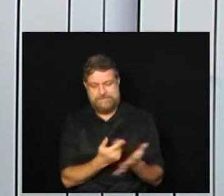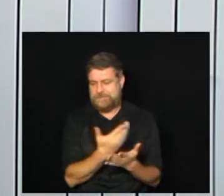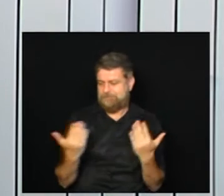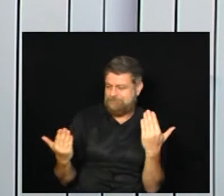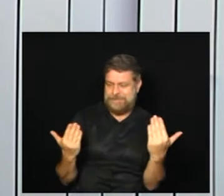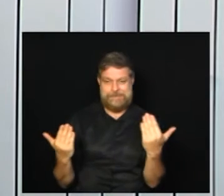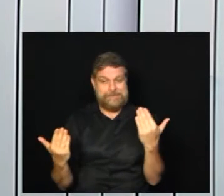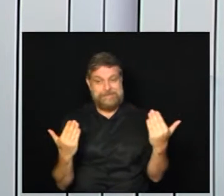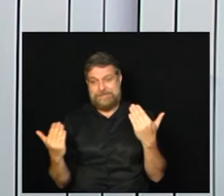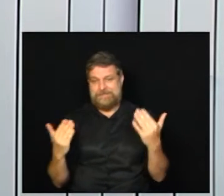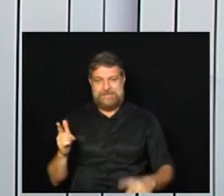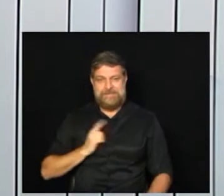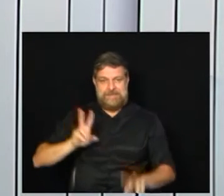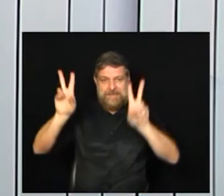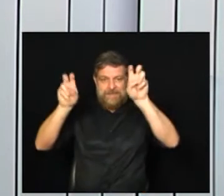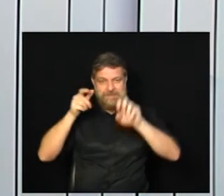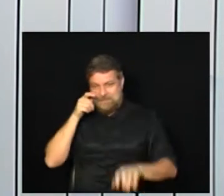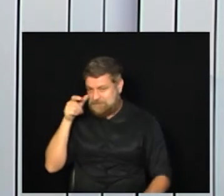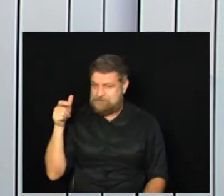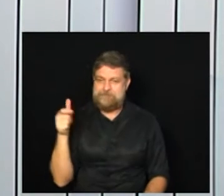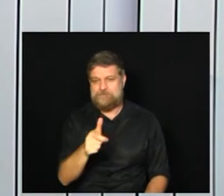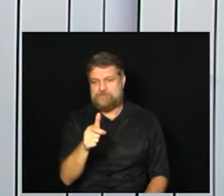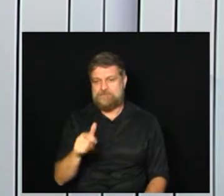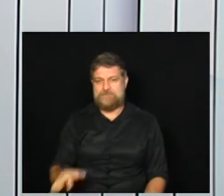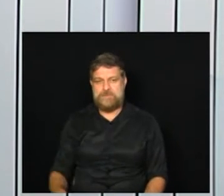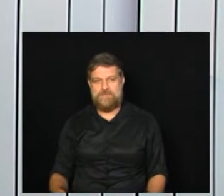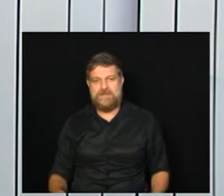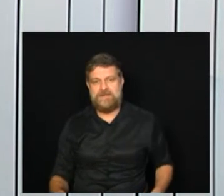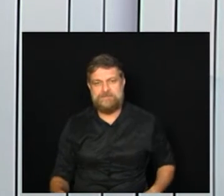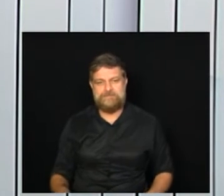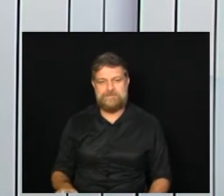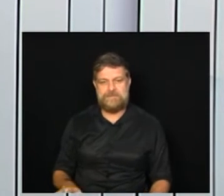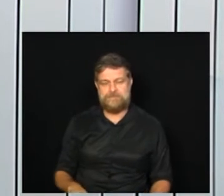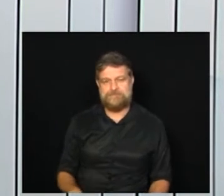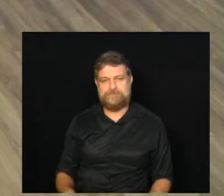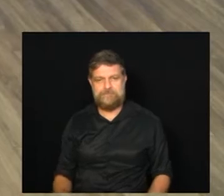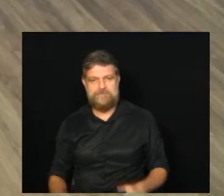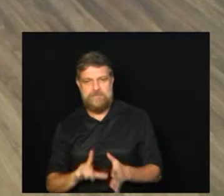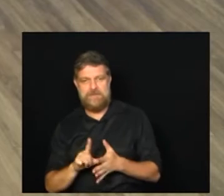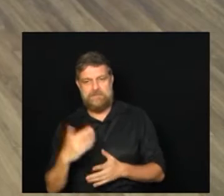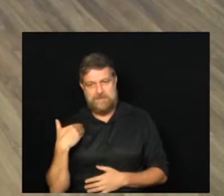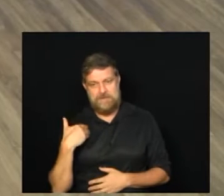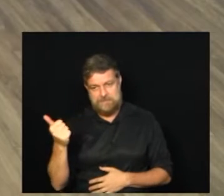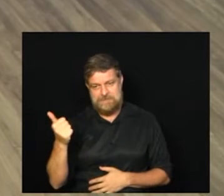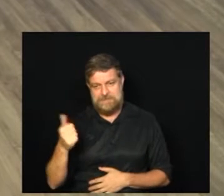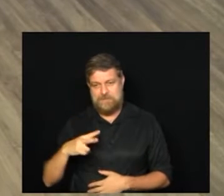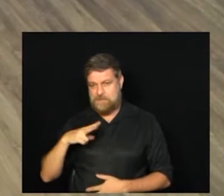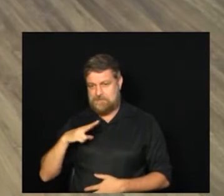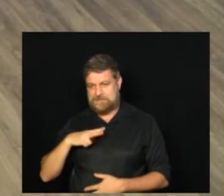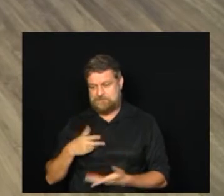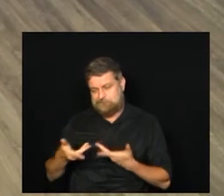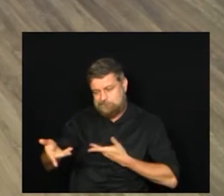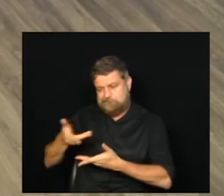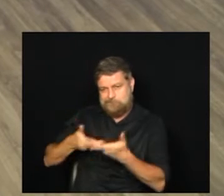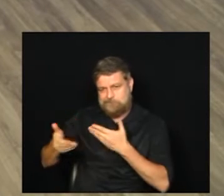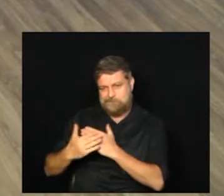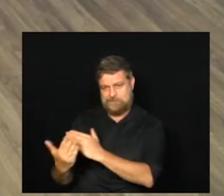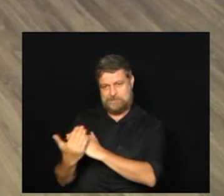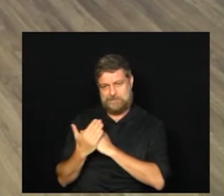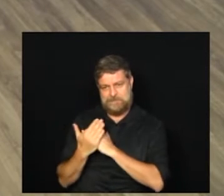gente fez para alguns clientes naquele momento que queriam comprar imóvel? Se ele tinha, por exemplo, 500 mil para comprar um apartamento, né, que valia 500